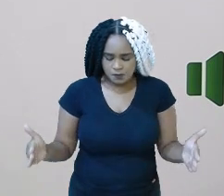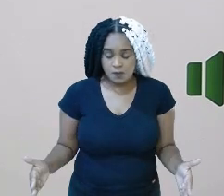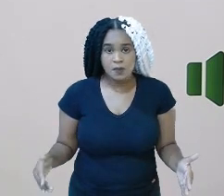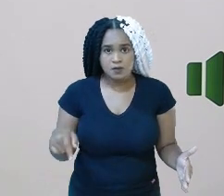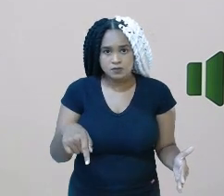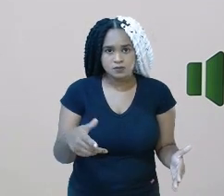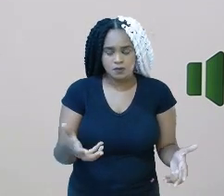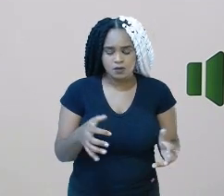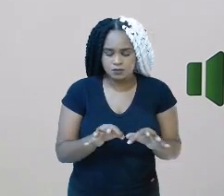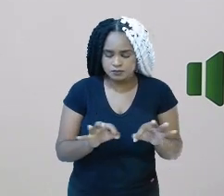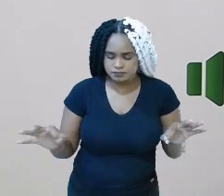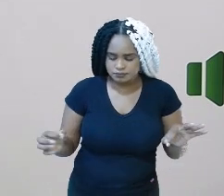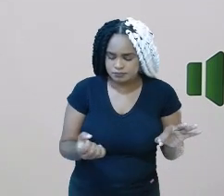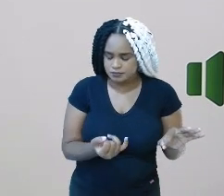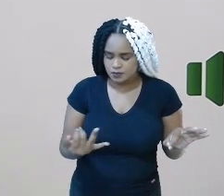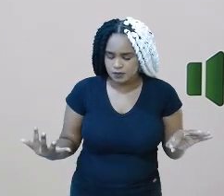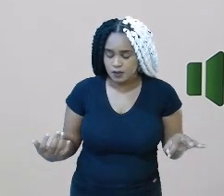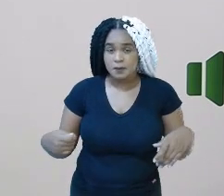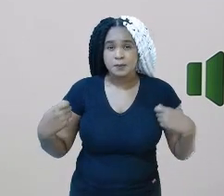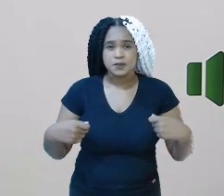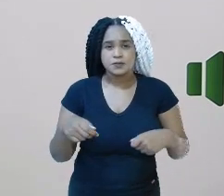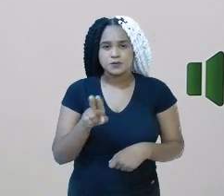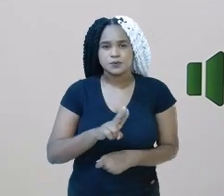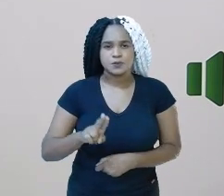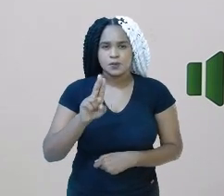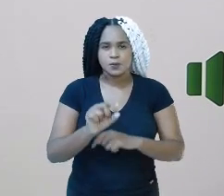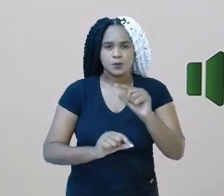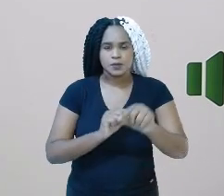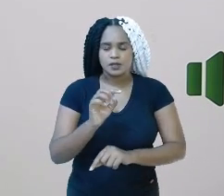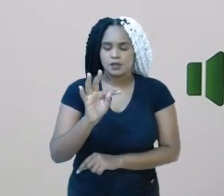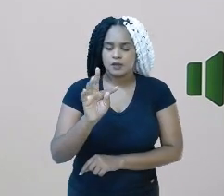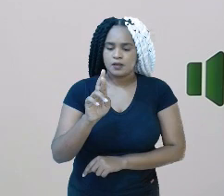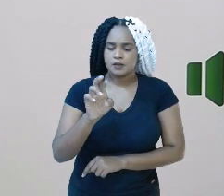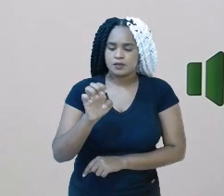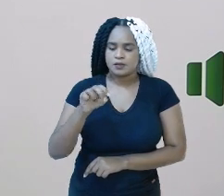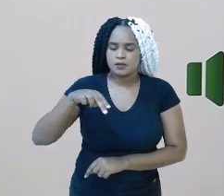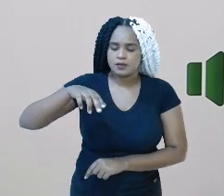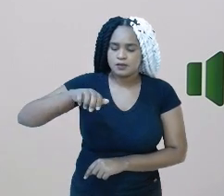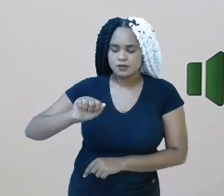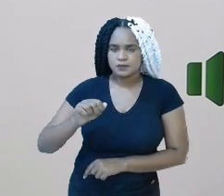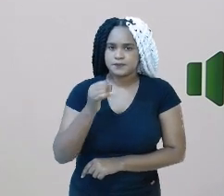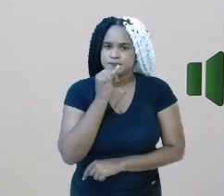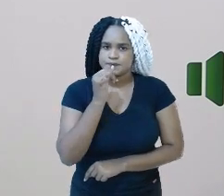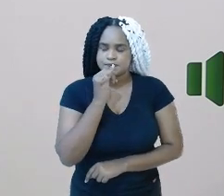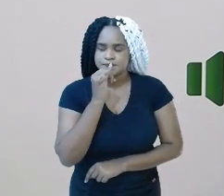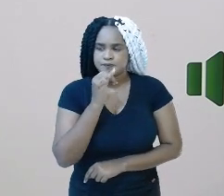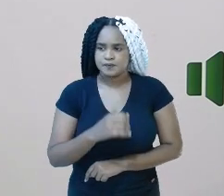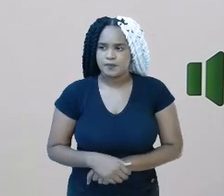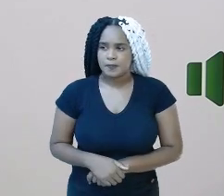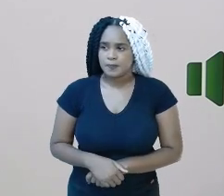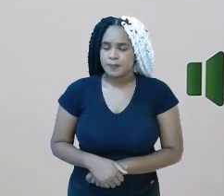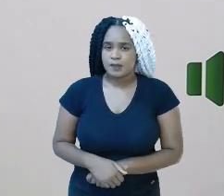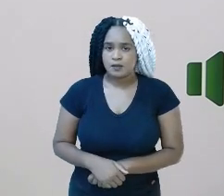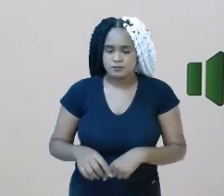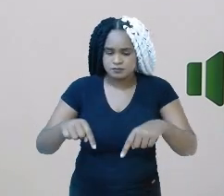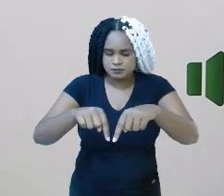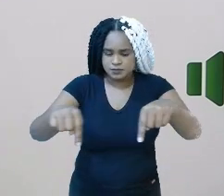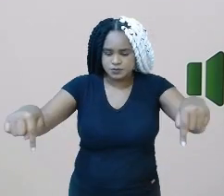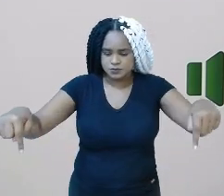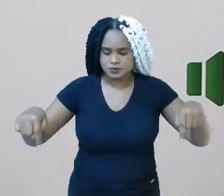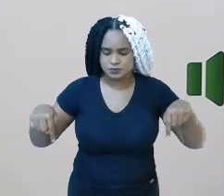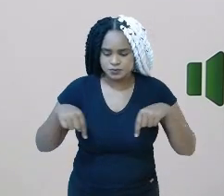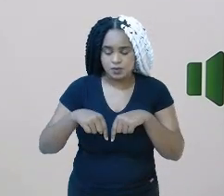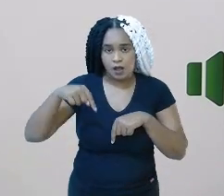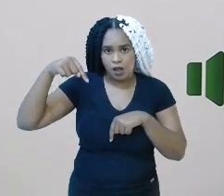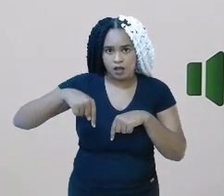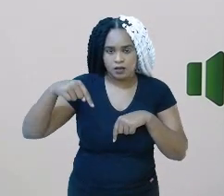vou precisar de uma trena. Quando a gente vai fazer medidas, por exemplo, desse estúdio, se eu quisesse fazer, eu